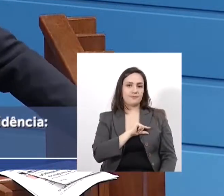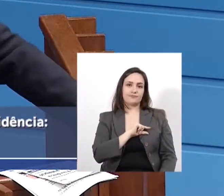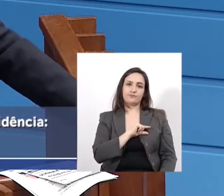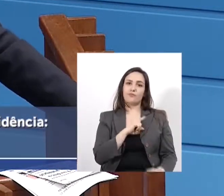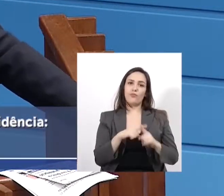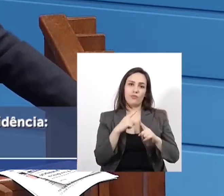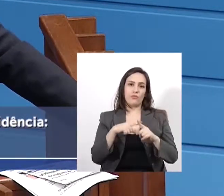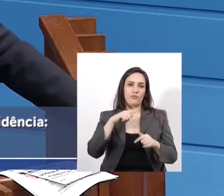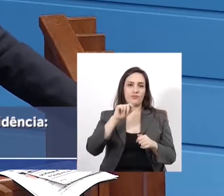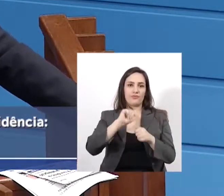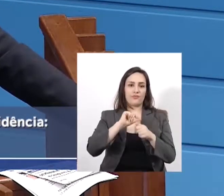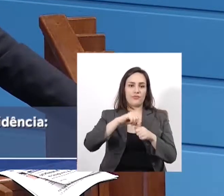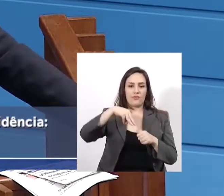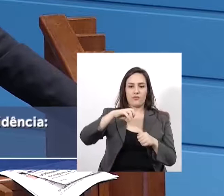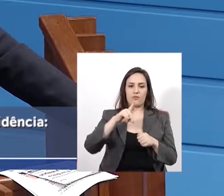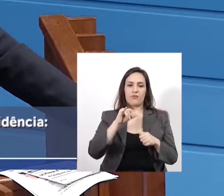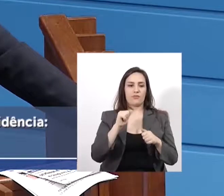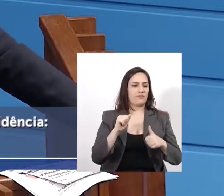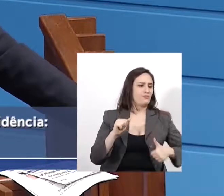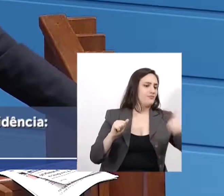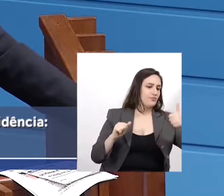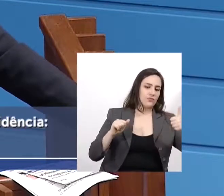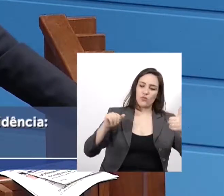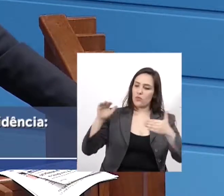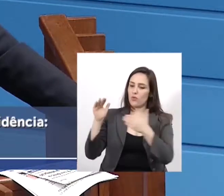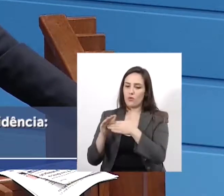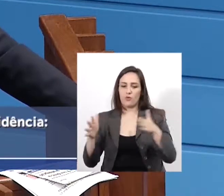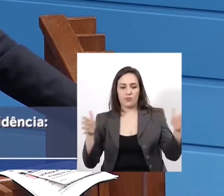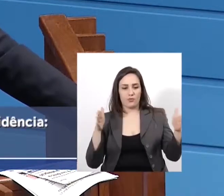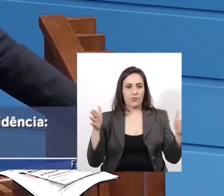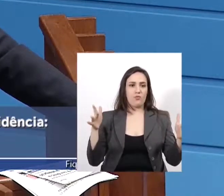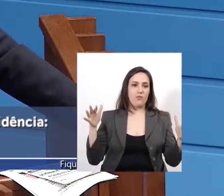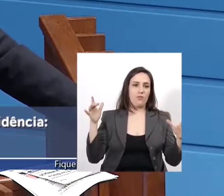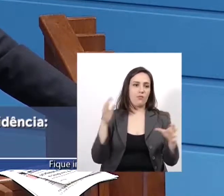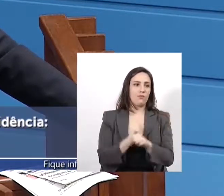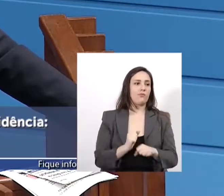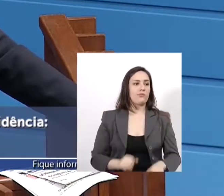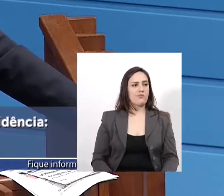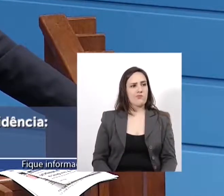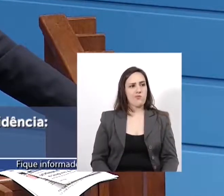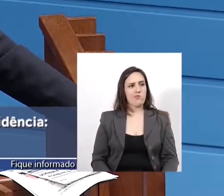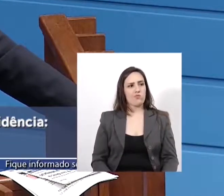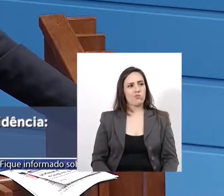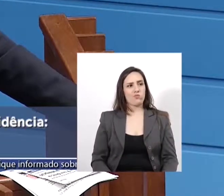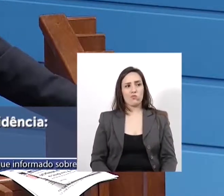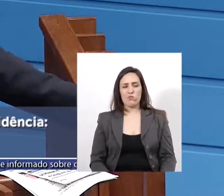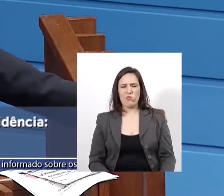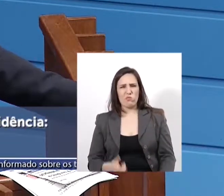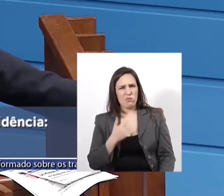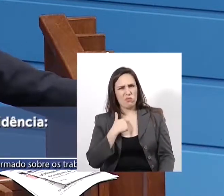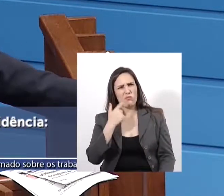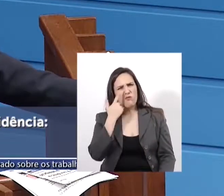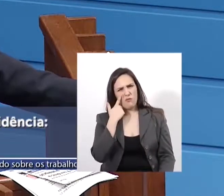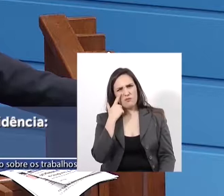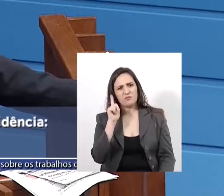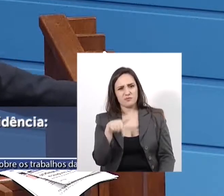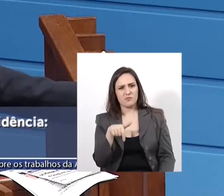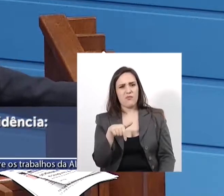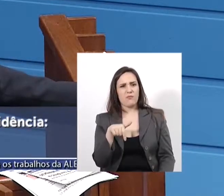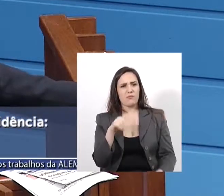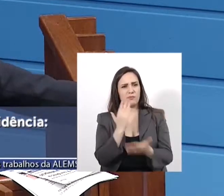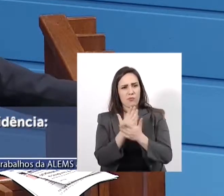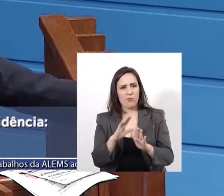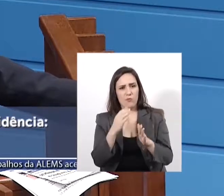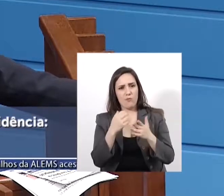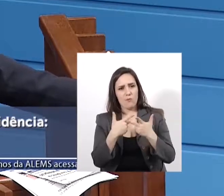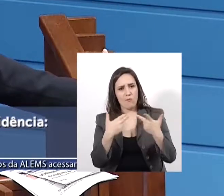calculado com a média de 100% dos seus salários. Eu não vejo aqui nenhum combate de privilégios, não